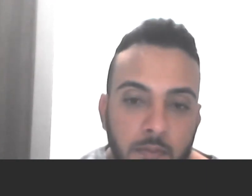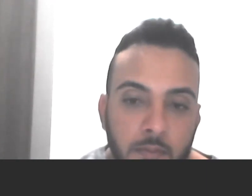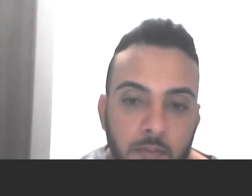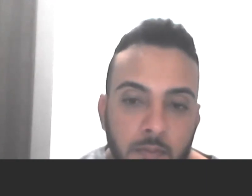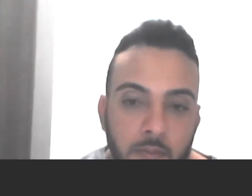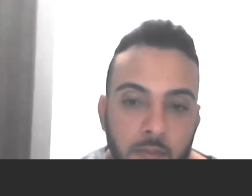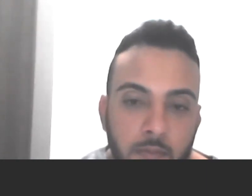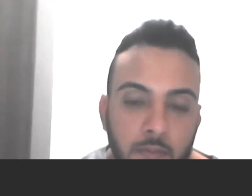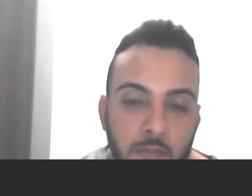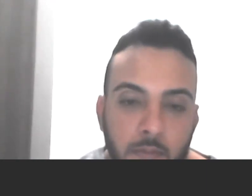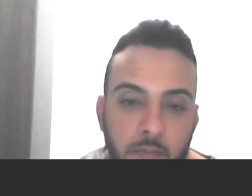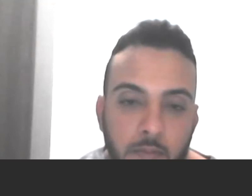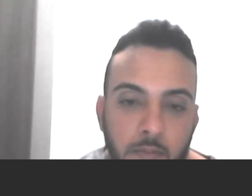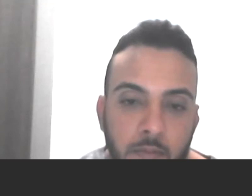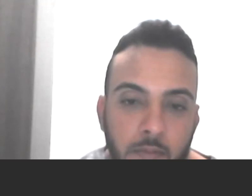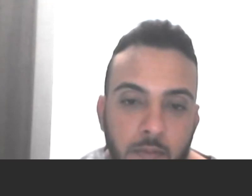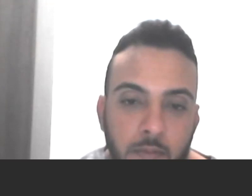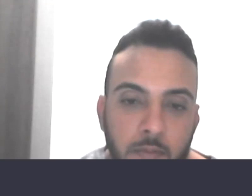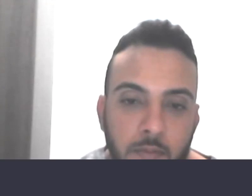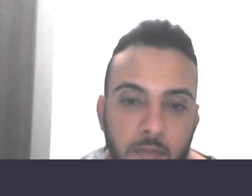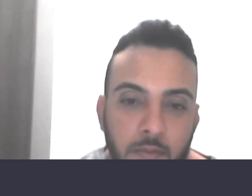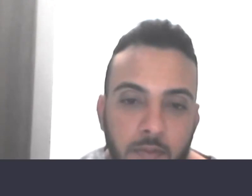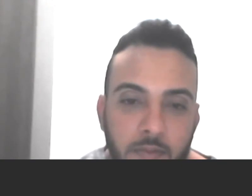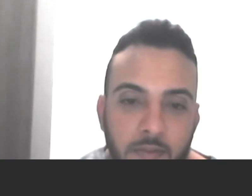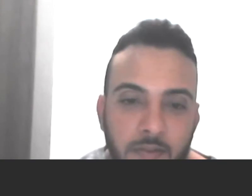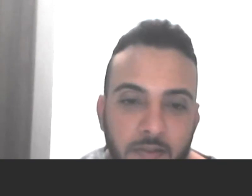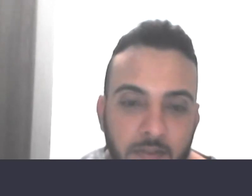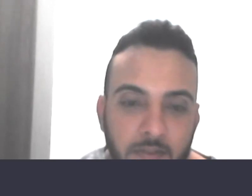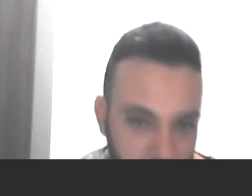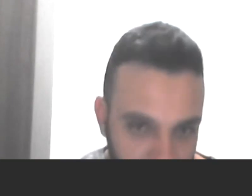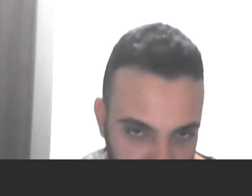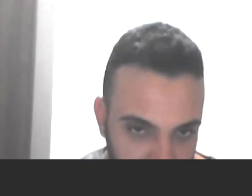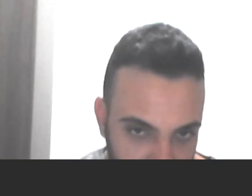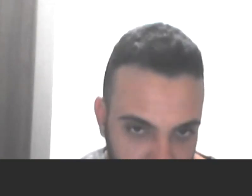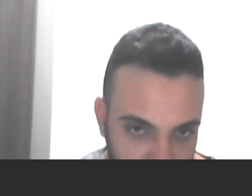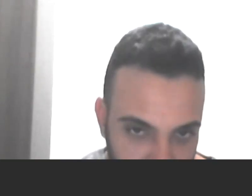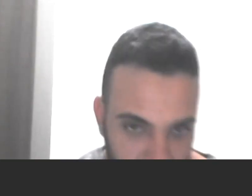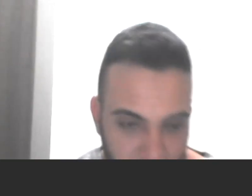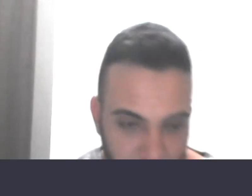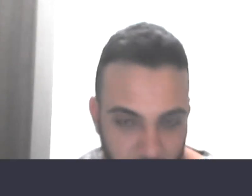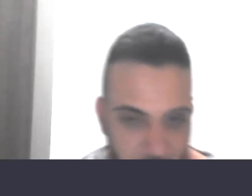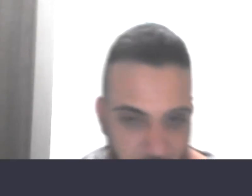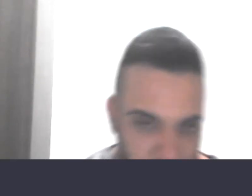peguei uma água de Miroróis e